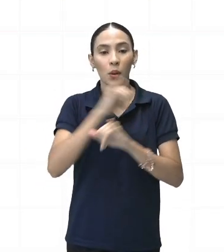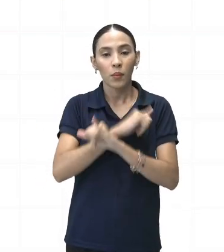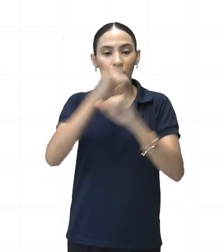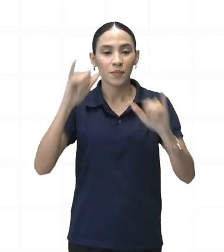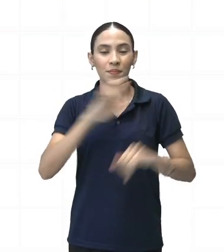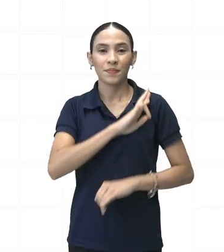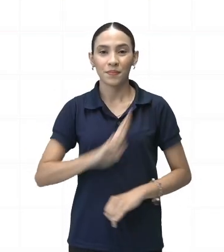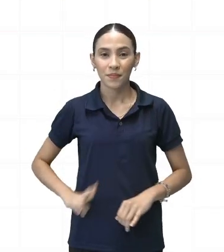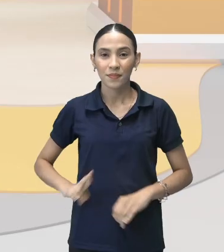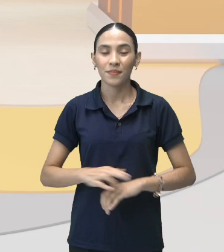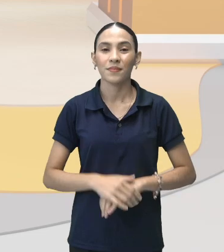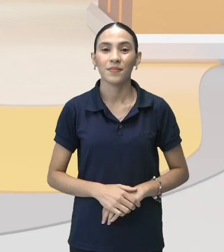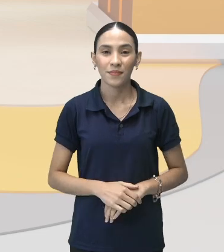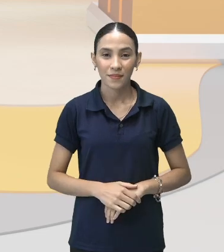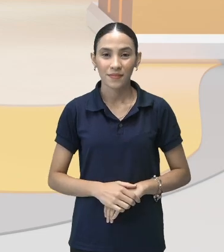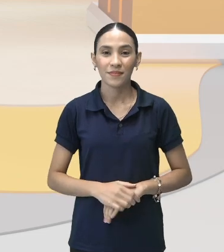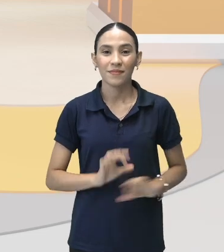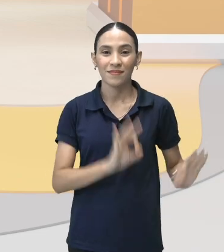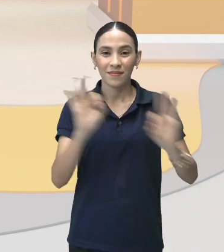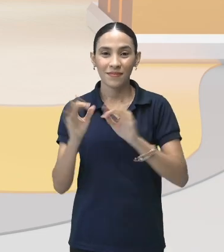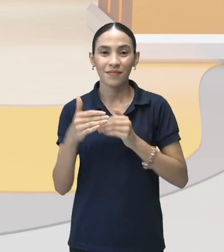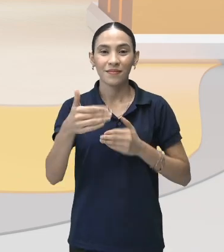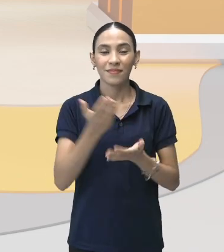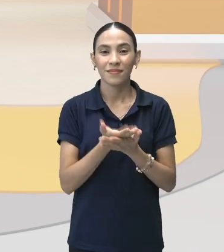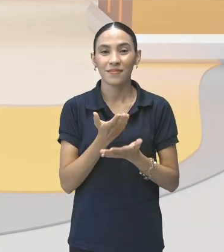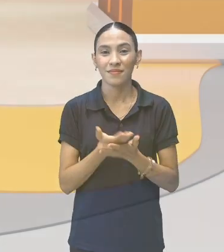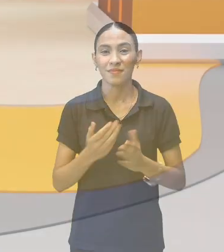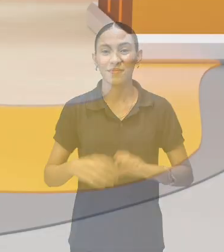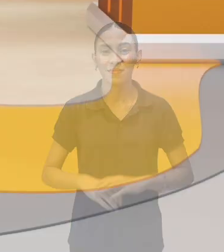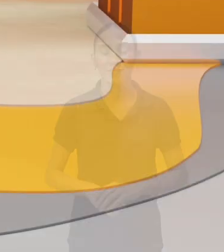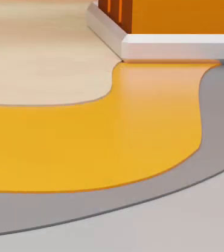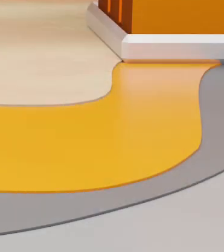da República. Vamos à nossa aula?